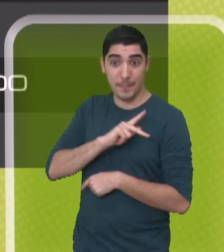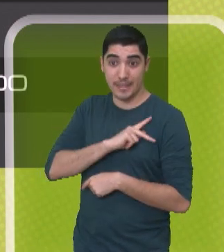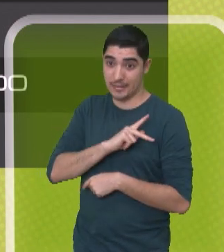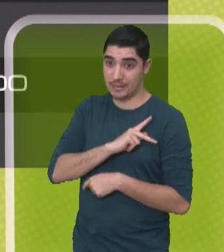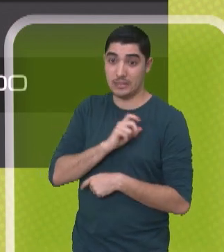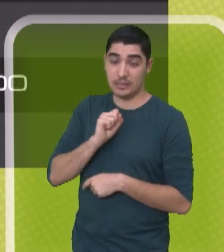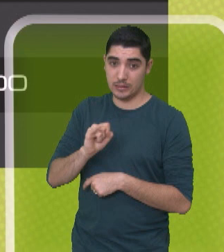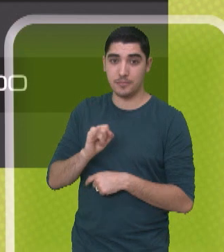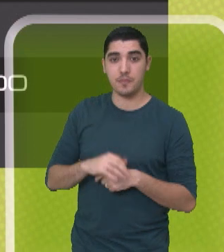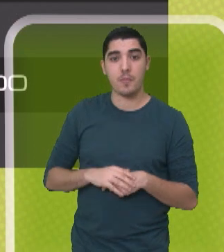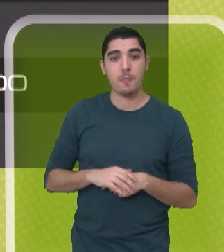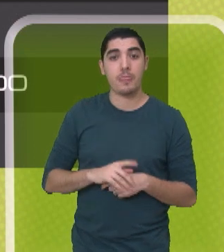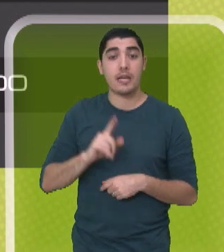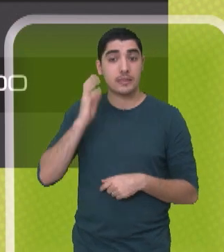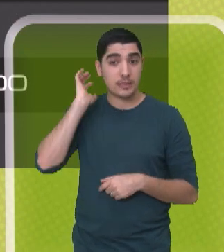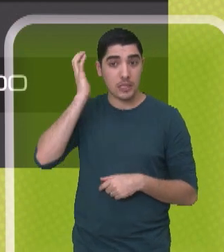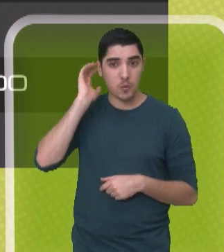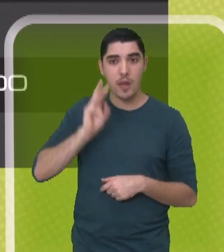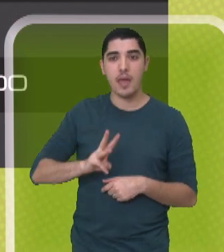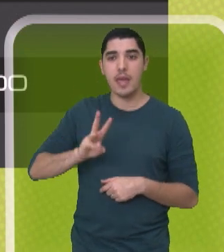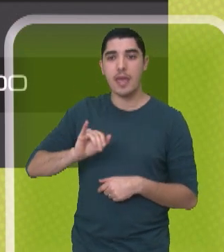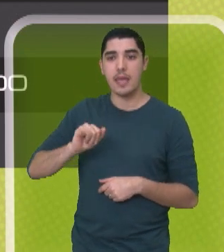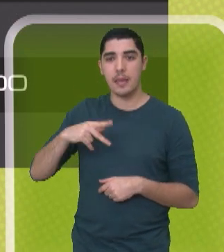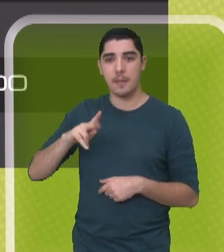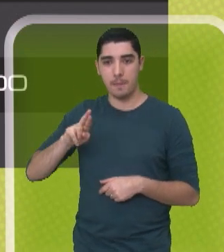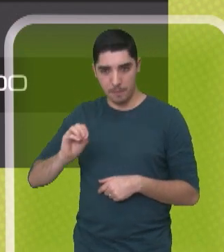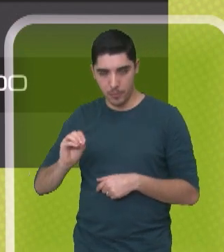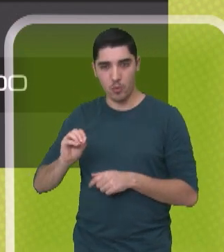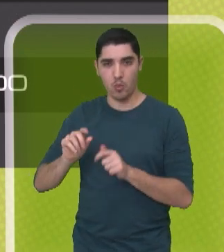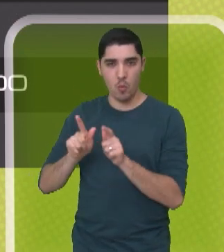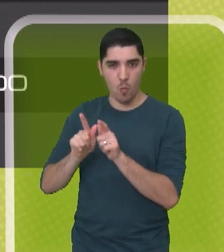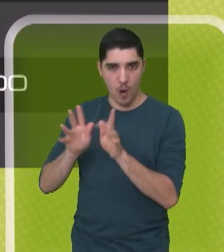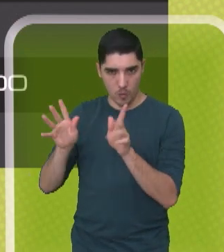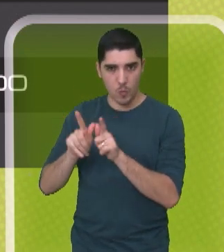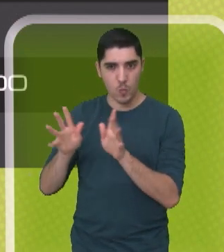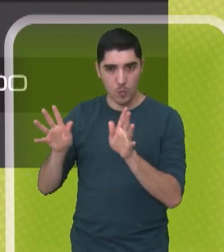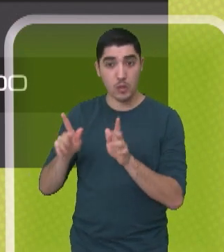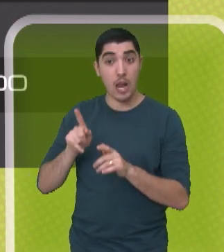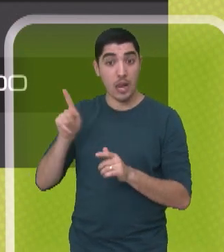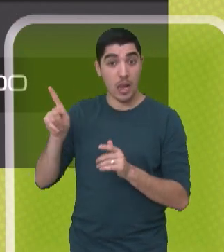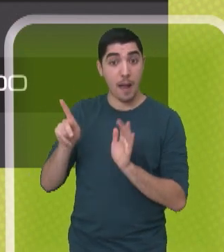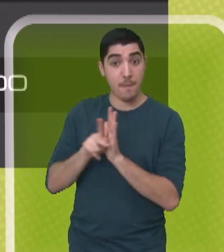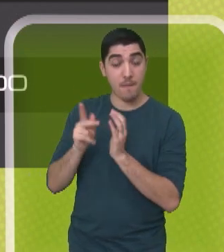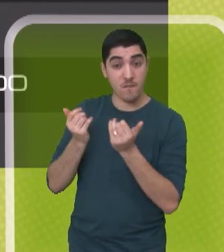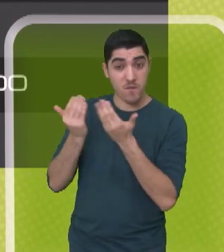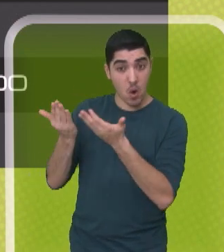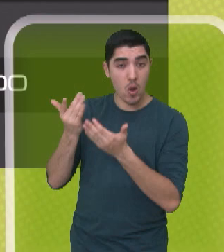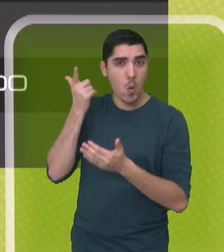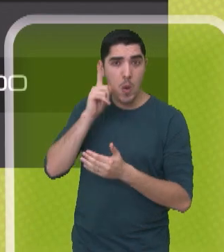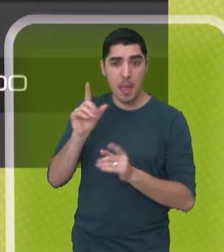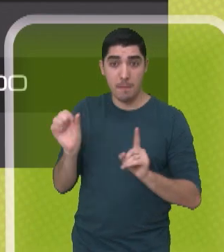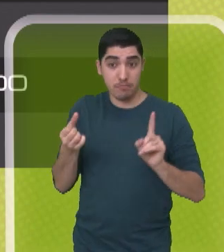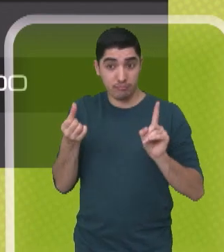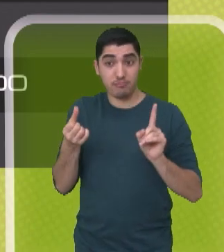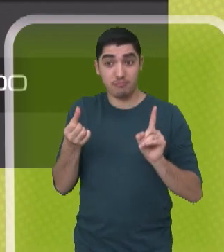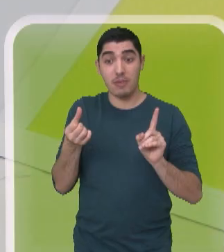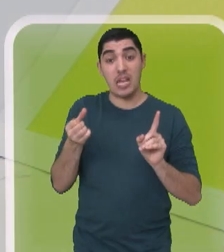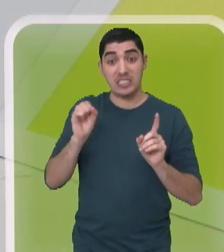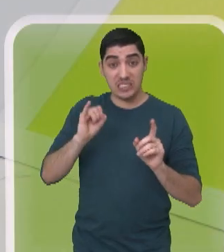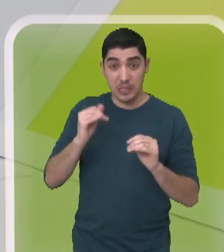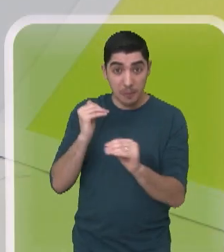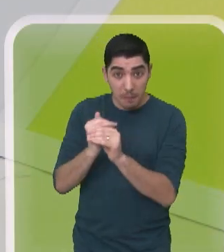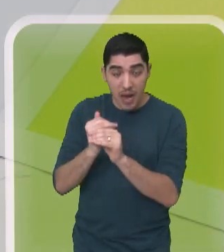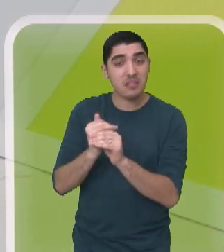prorrogação. Santo André, Intelli e o Impro, que é hoje também, Santo André sapecou o Impro lá em Guarulhos por 6-1, joga por um empate e ainda